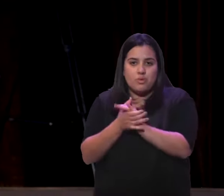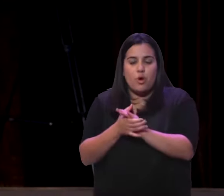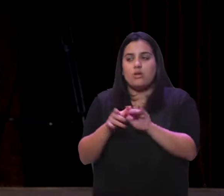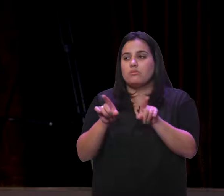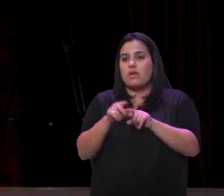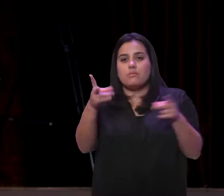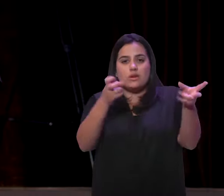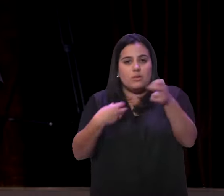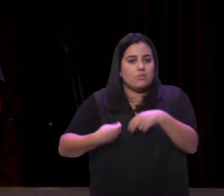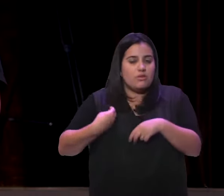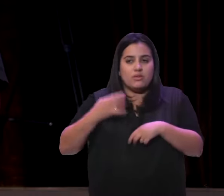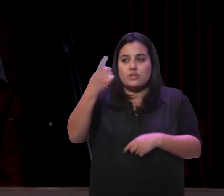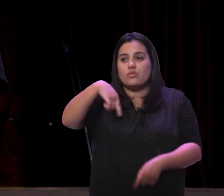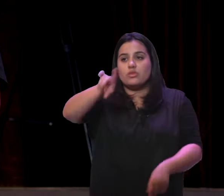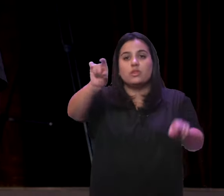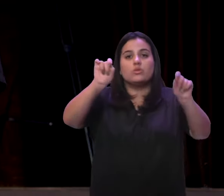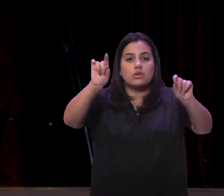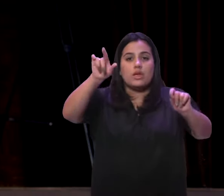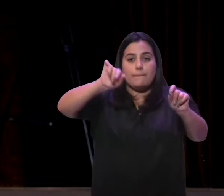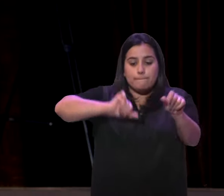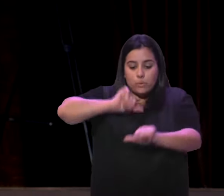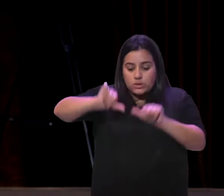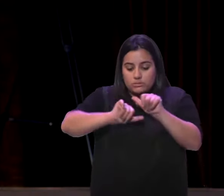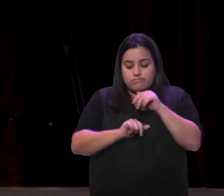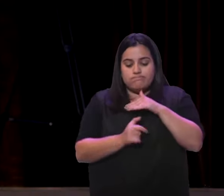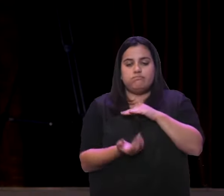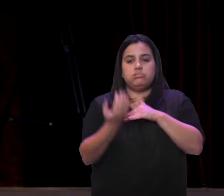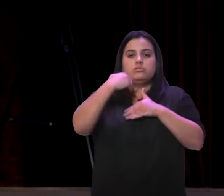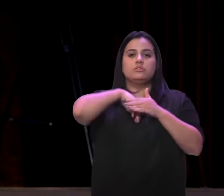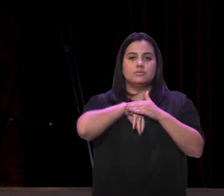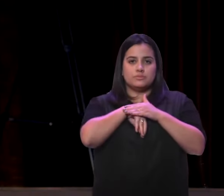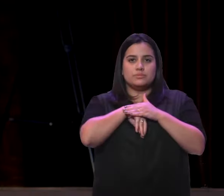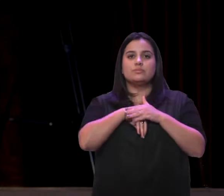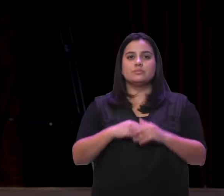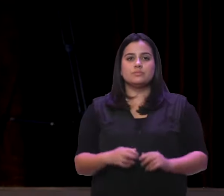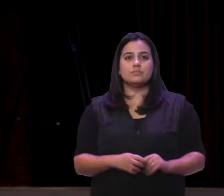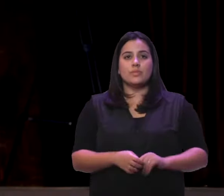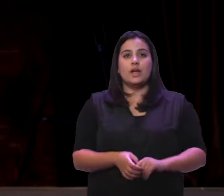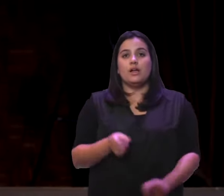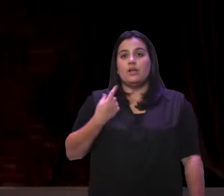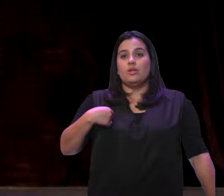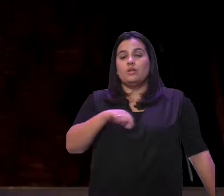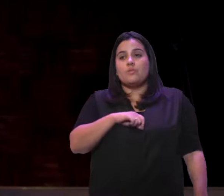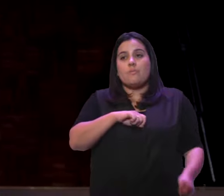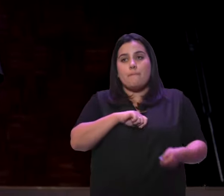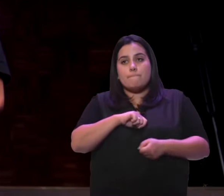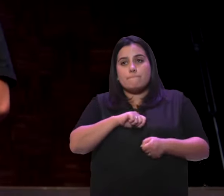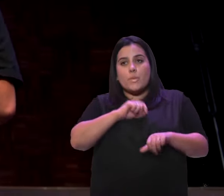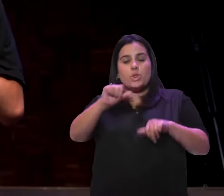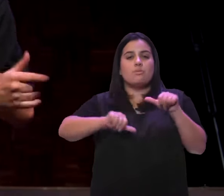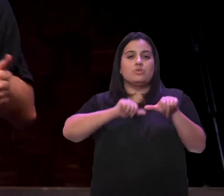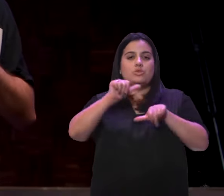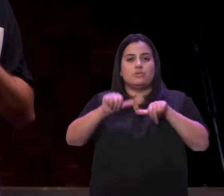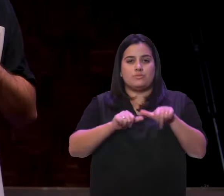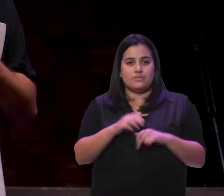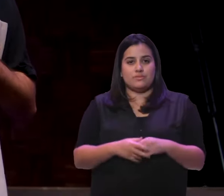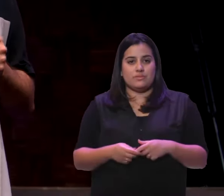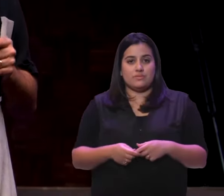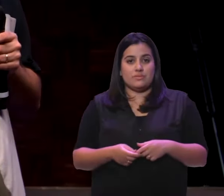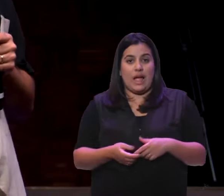vida de vocês, é a mudança do interior. Nós mudamos o nosso jeito. Antes irados,